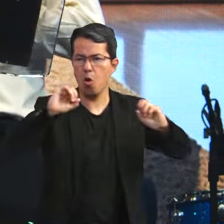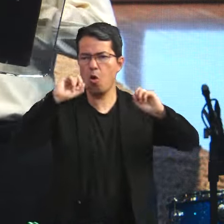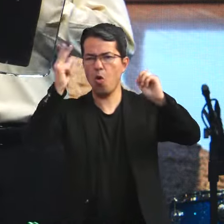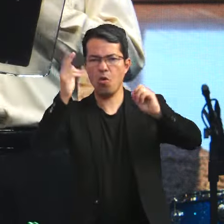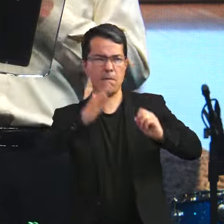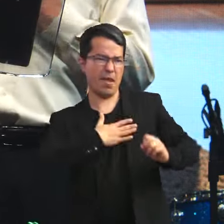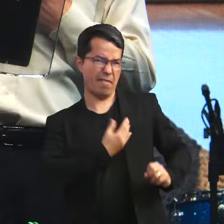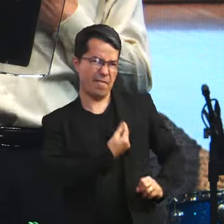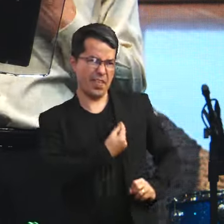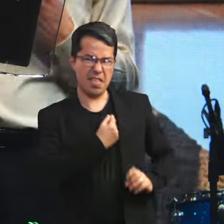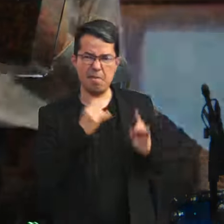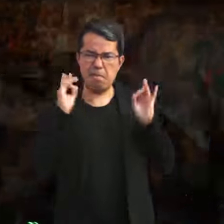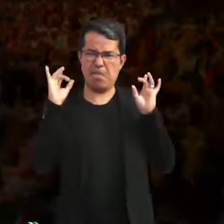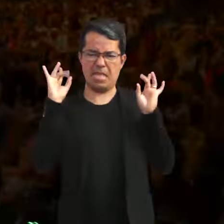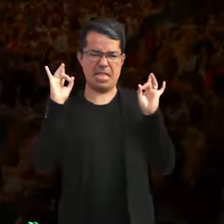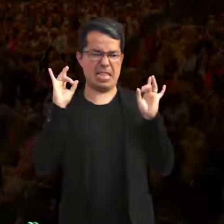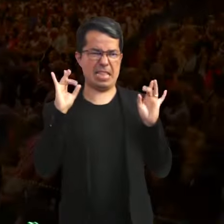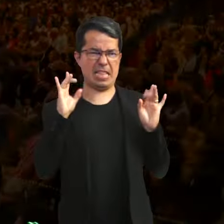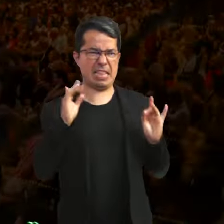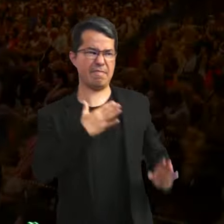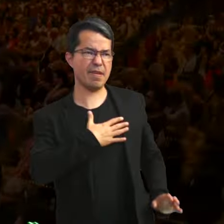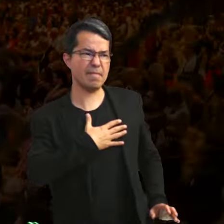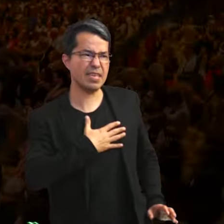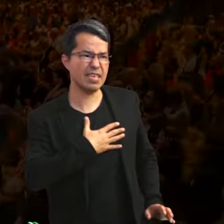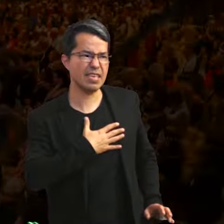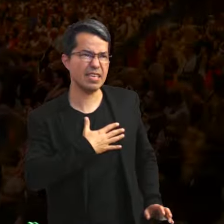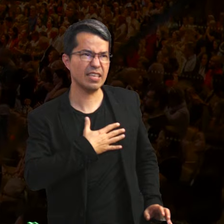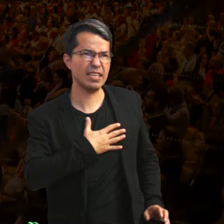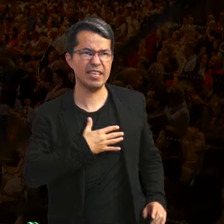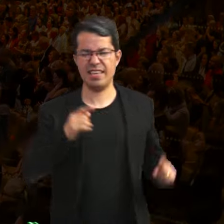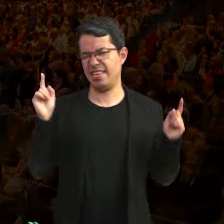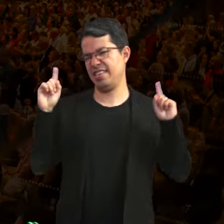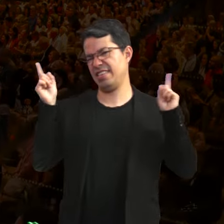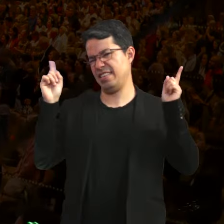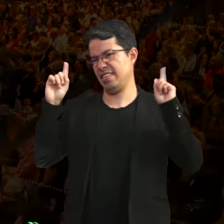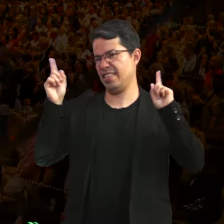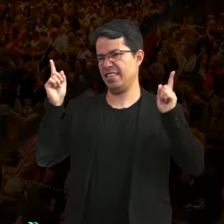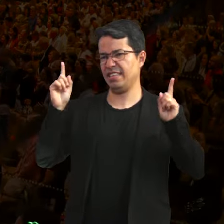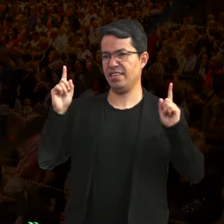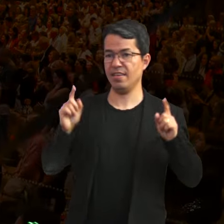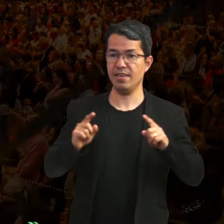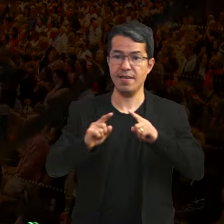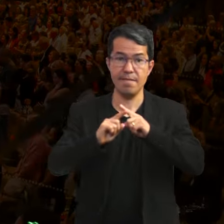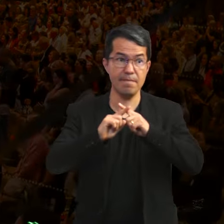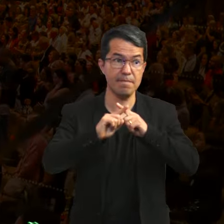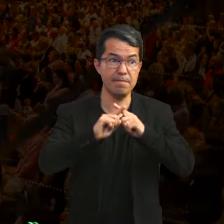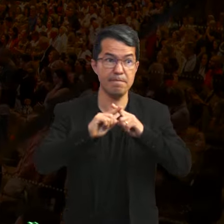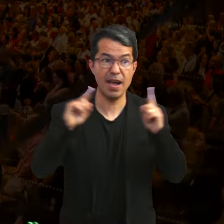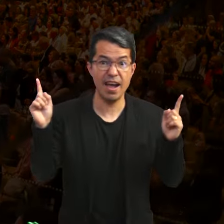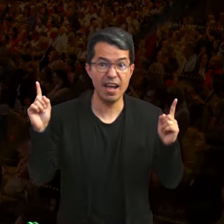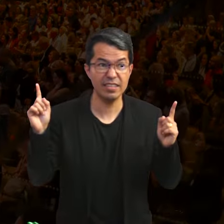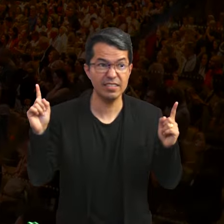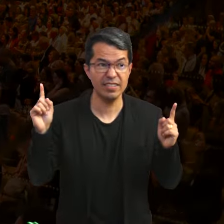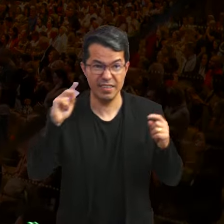para mim mesmo mas em nada tenho a minha vida por preciosa not as palavras de Pablo veja as